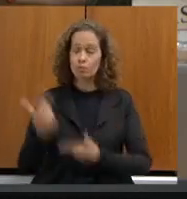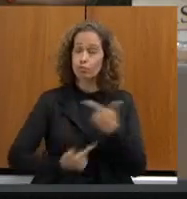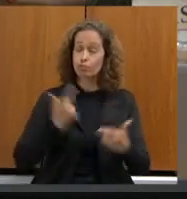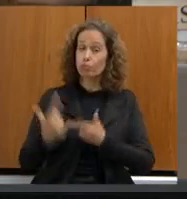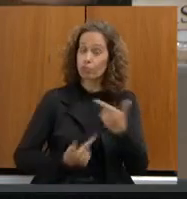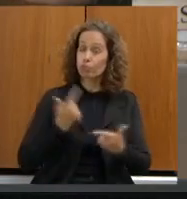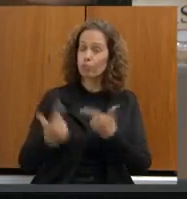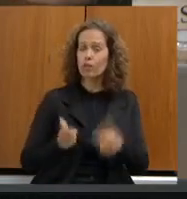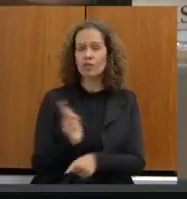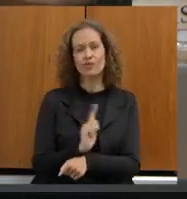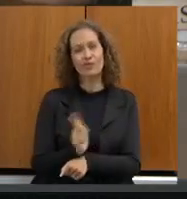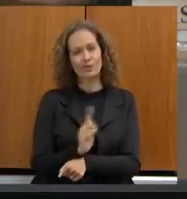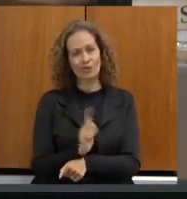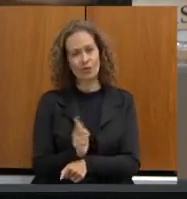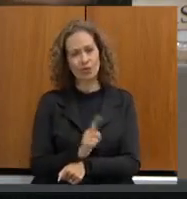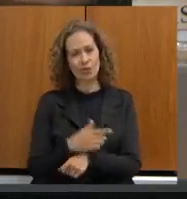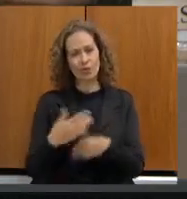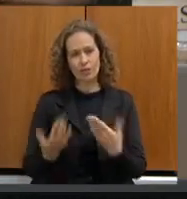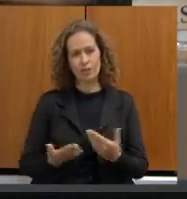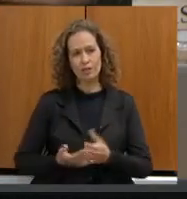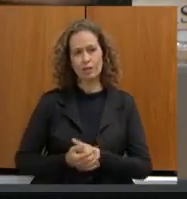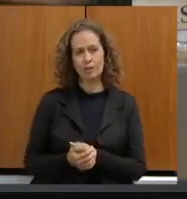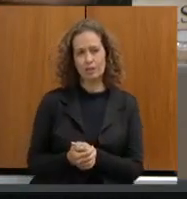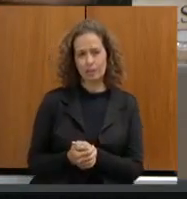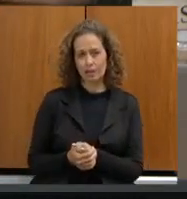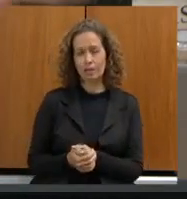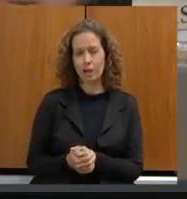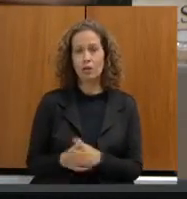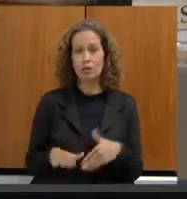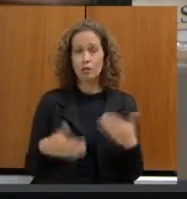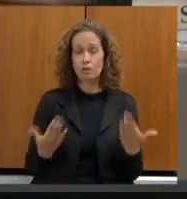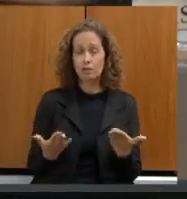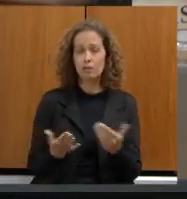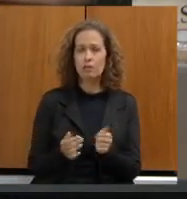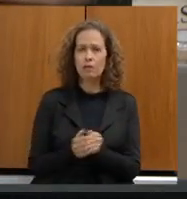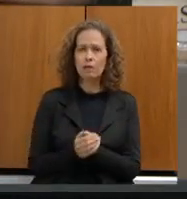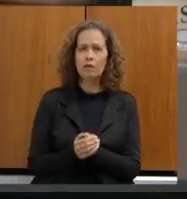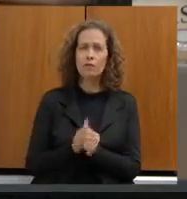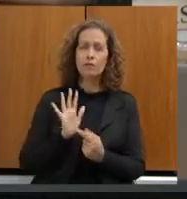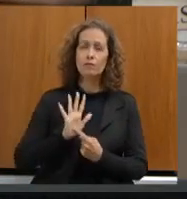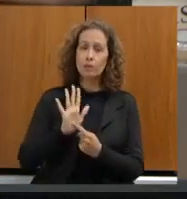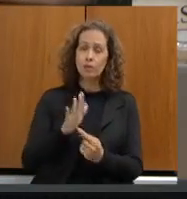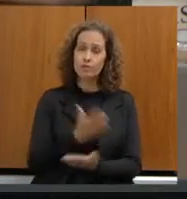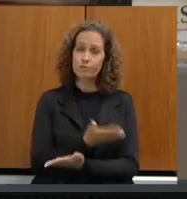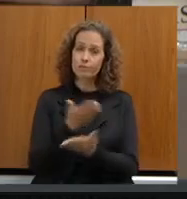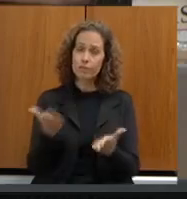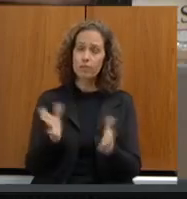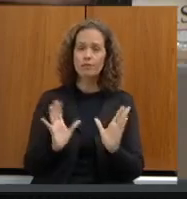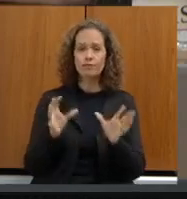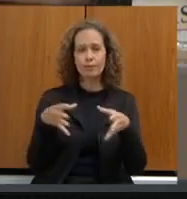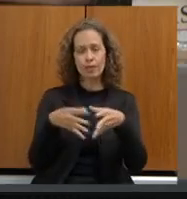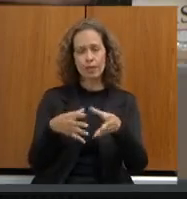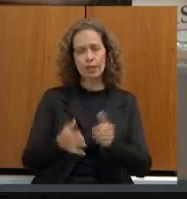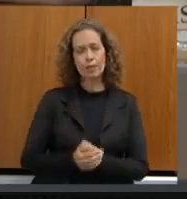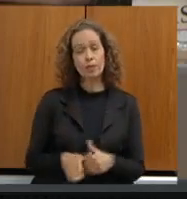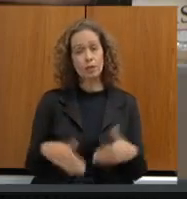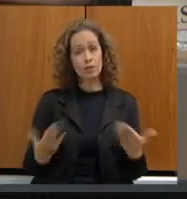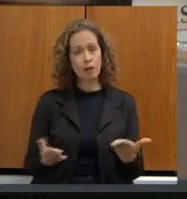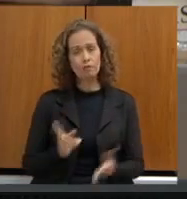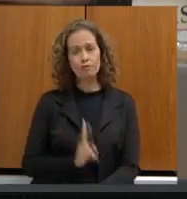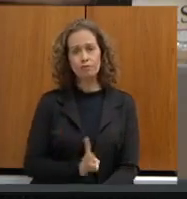muita gestão se não fosse isso nós vamos teremos com os conquistados que eu vou mostrar para os senhores a seguir aqui estão